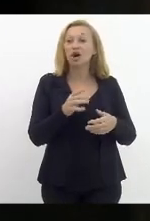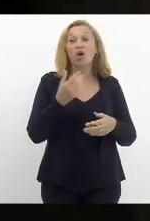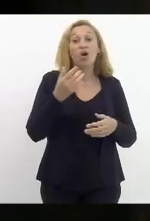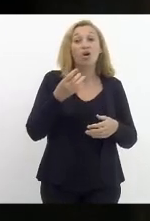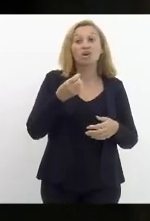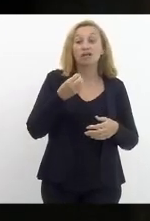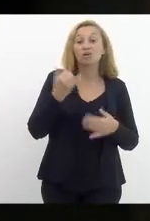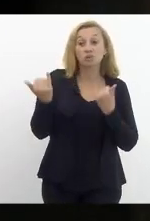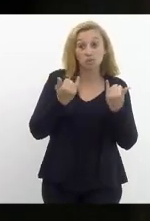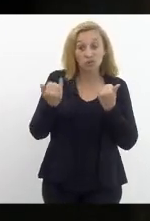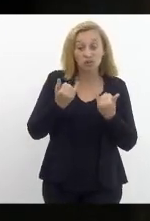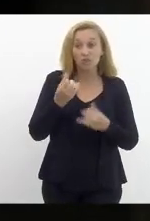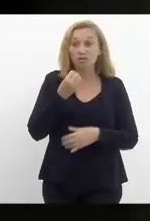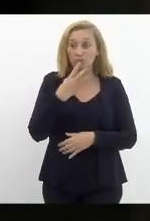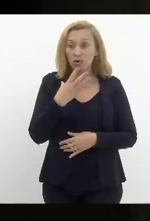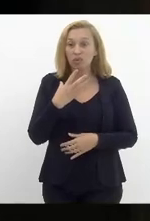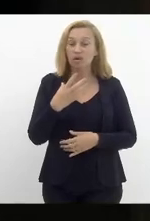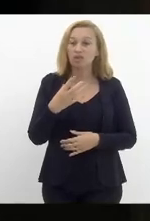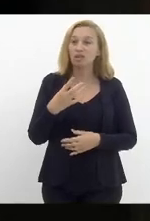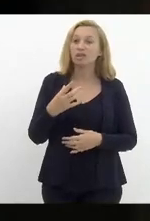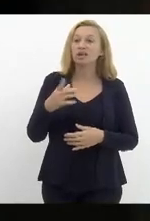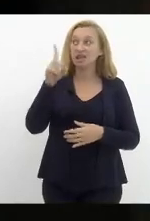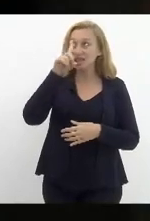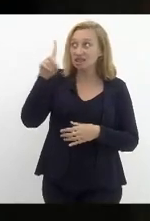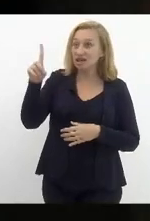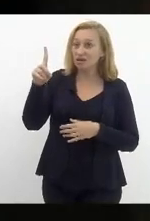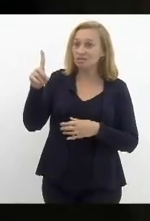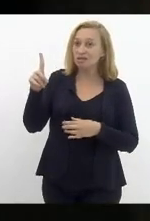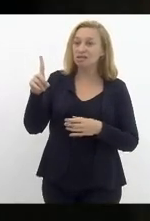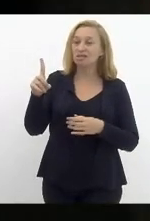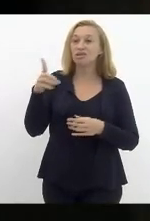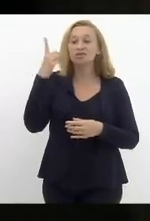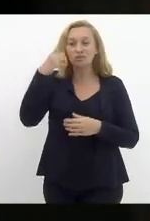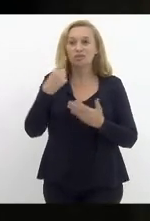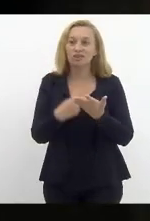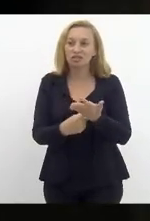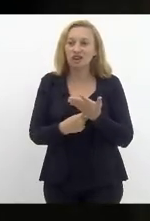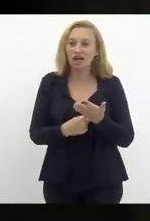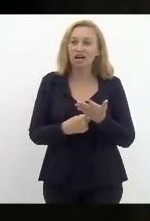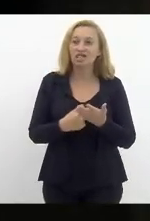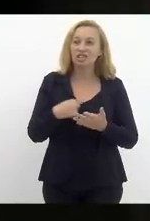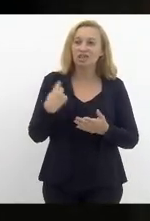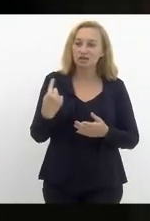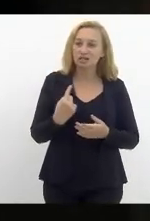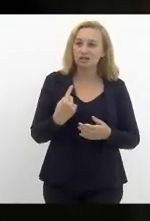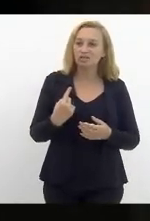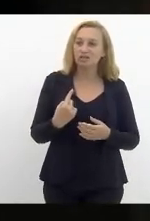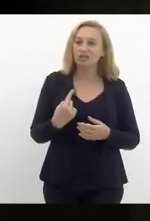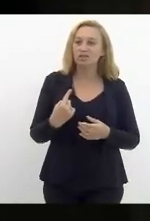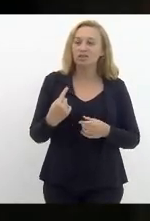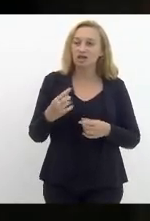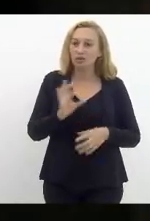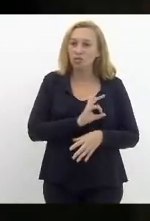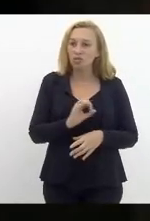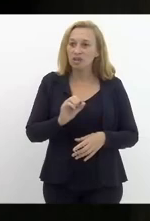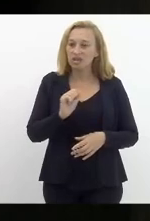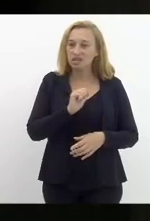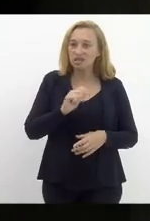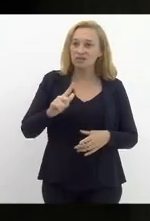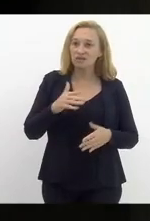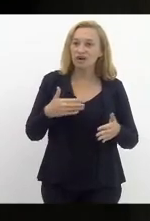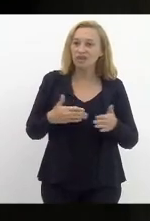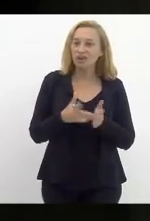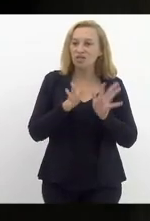ontem. E Deus e os deputados aqui ajudaram a gente, se Deus quiser, Polícia Civil até o fim,